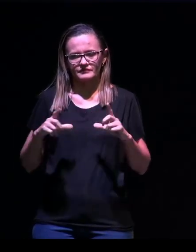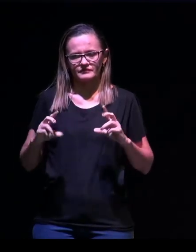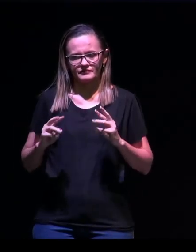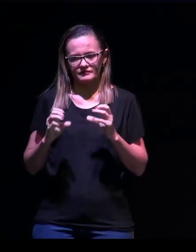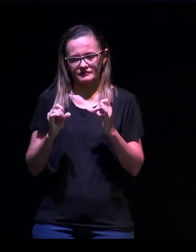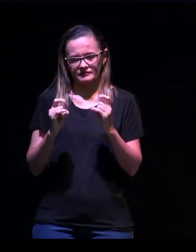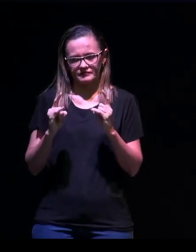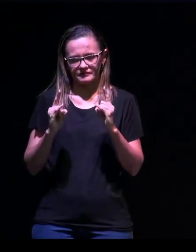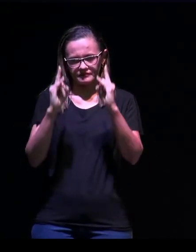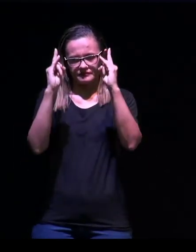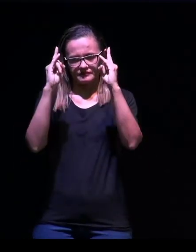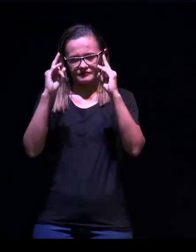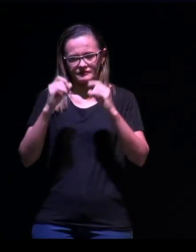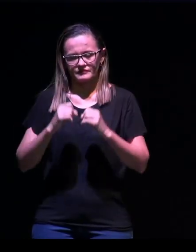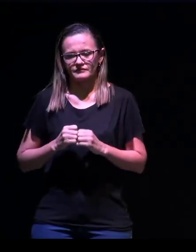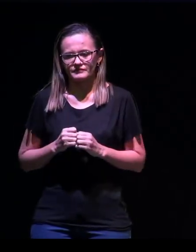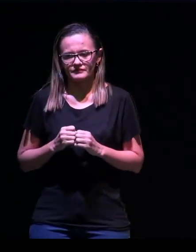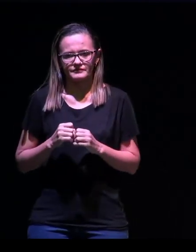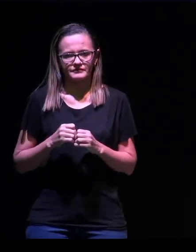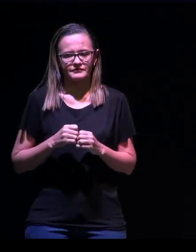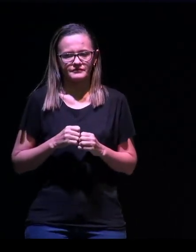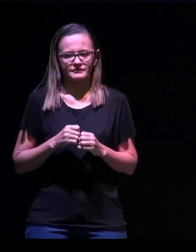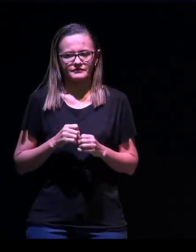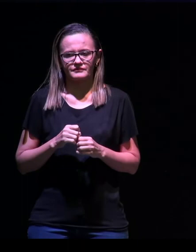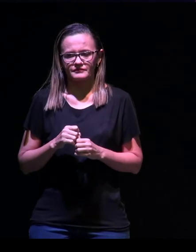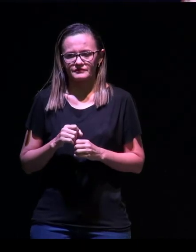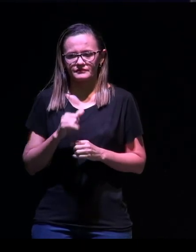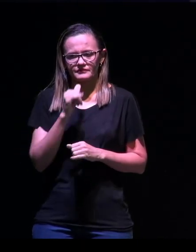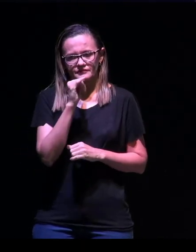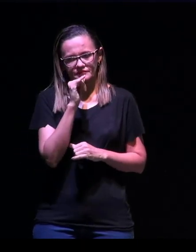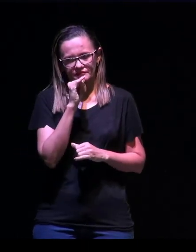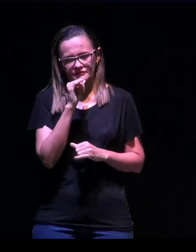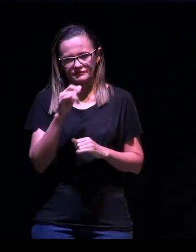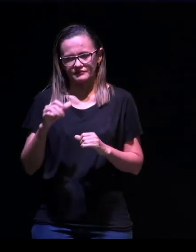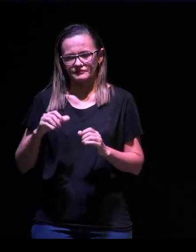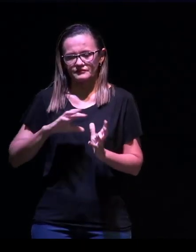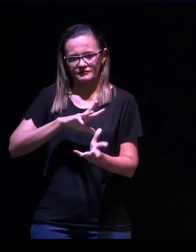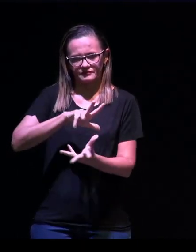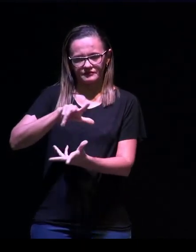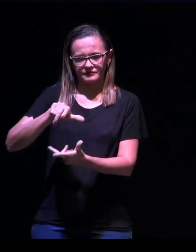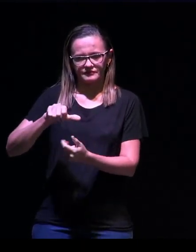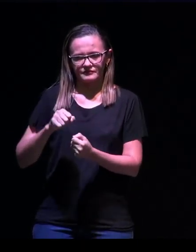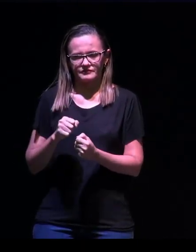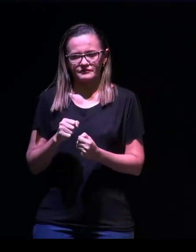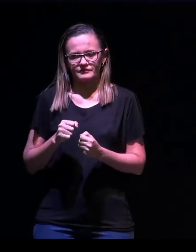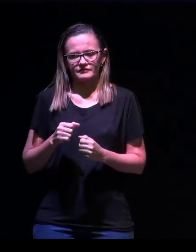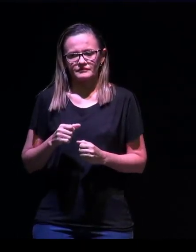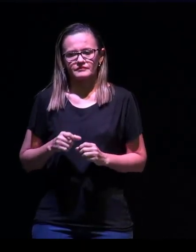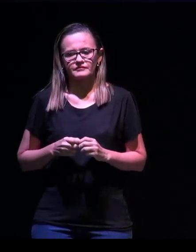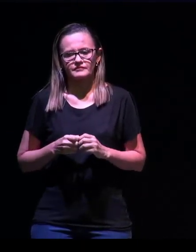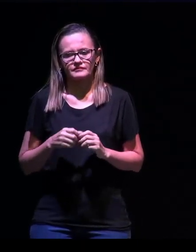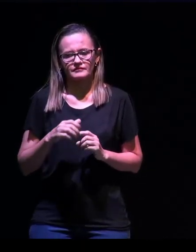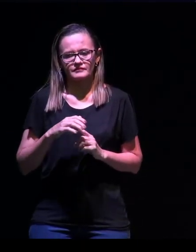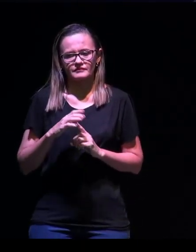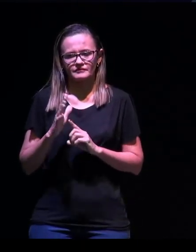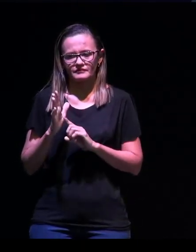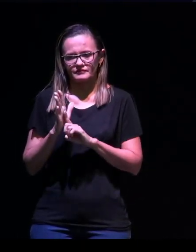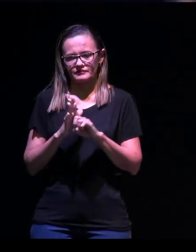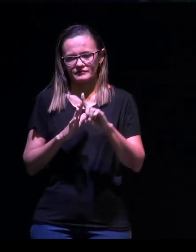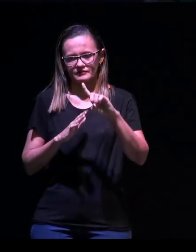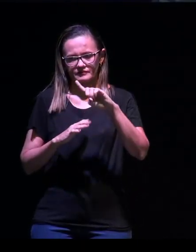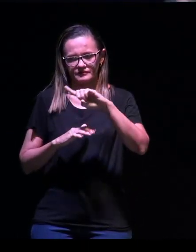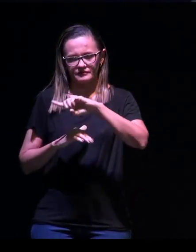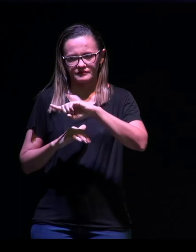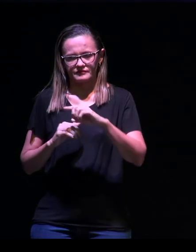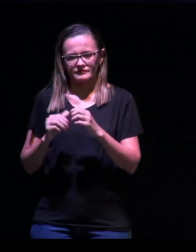nuclear, aí eles avançam. E agora eles fizeram, quando o presidente Trump foi eleito nos Estados Unidos, o relógio avançou, porque eles